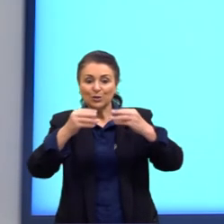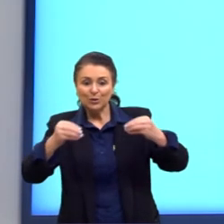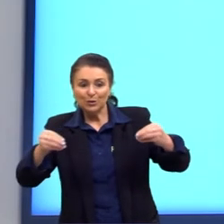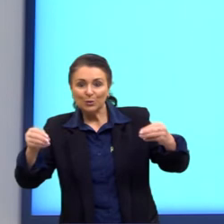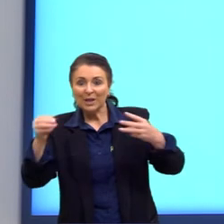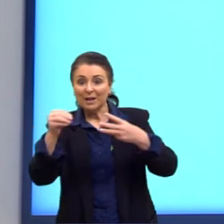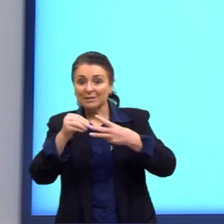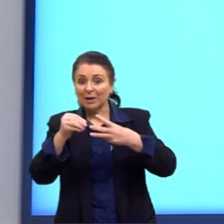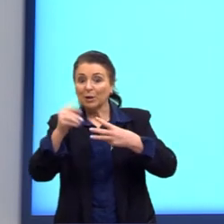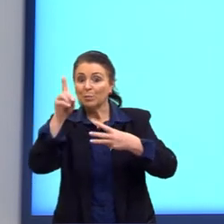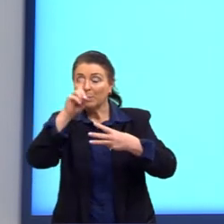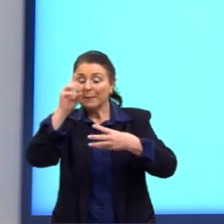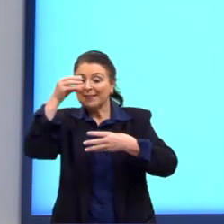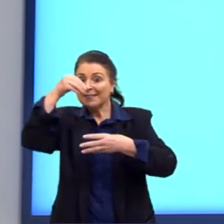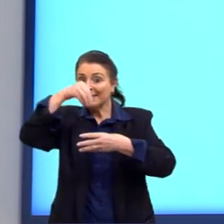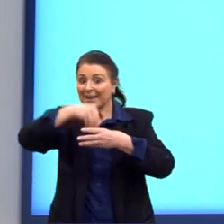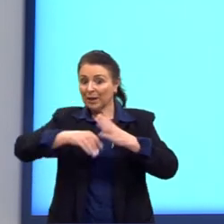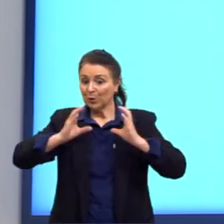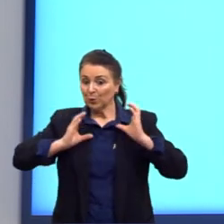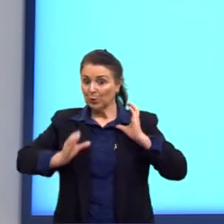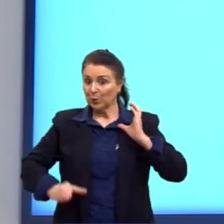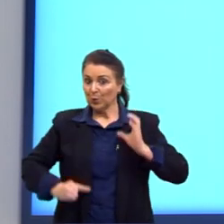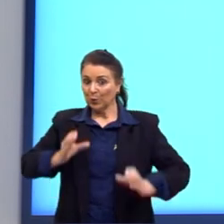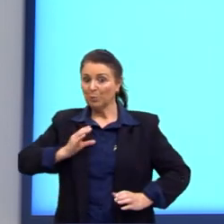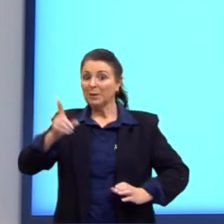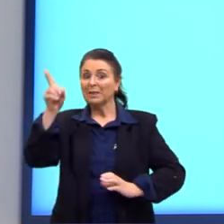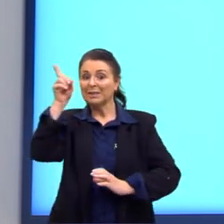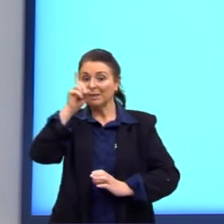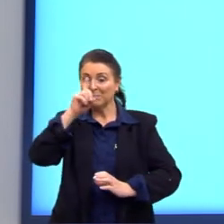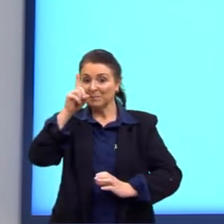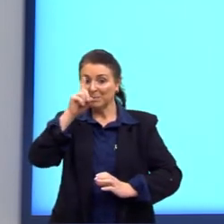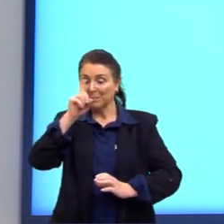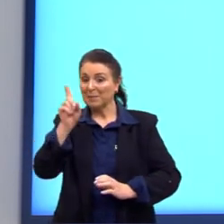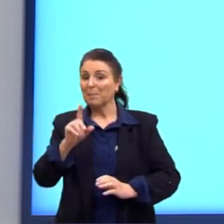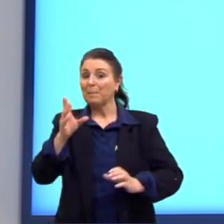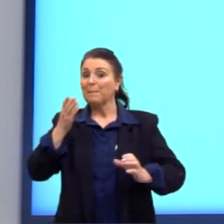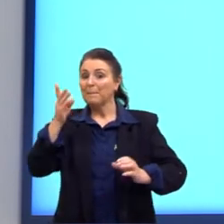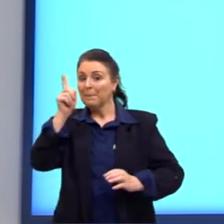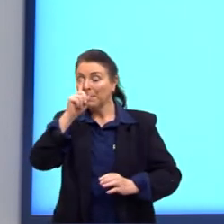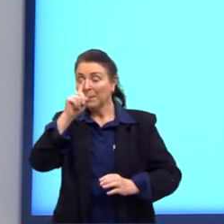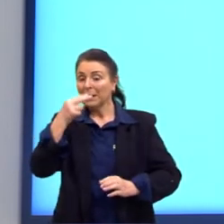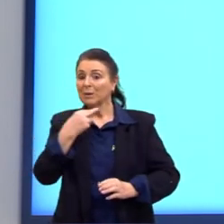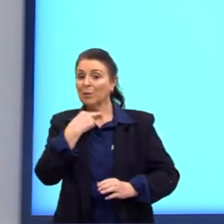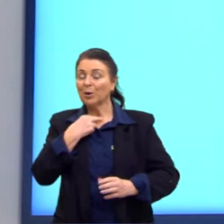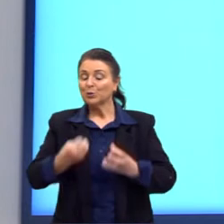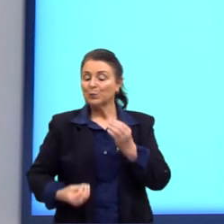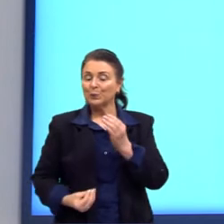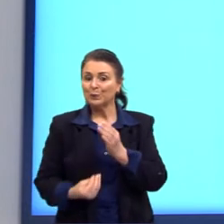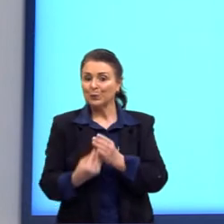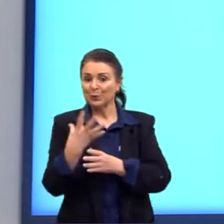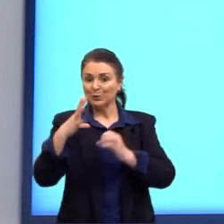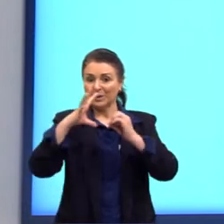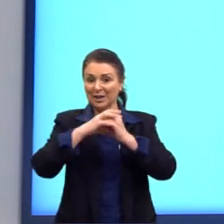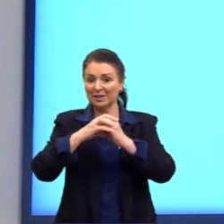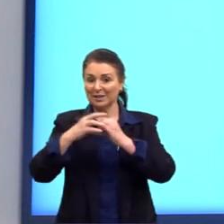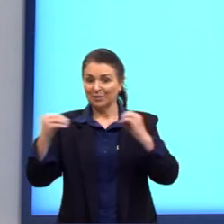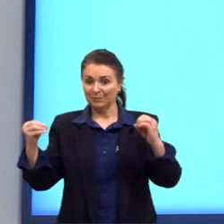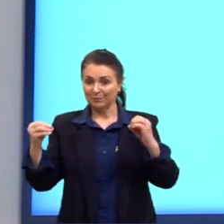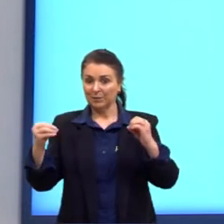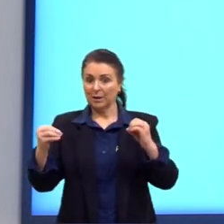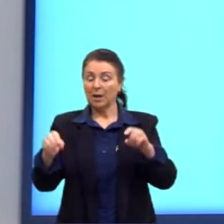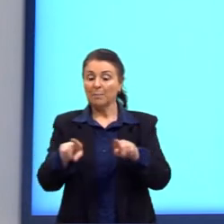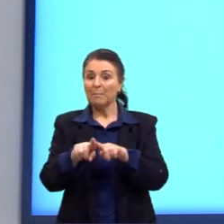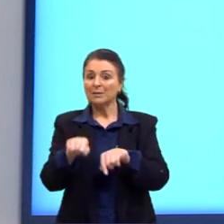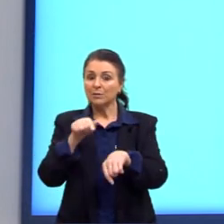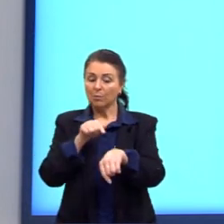que o sistema imunológico da mãe produz a isso né esses anticorpos claro que isso tem que acontecer horas